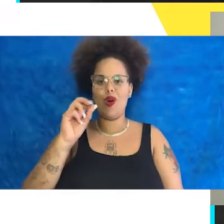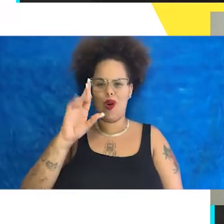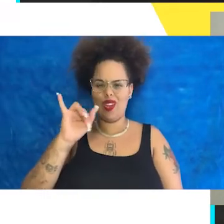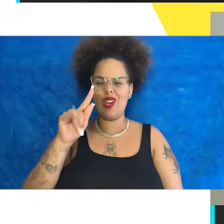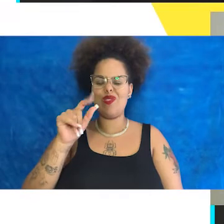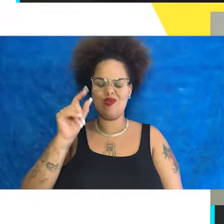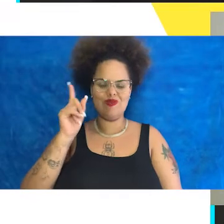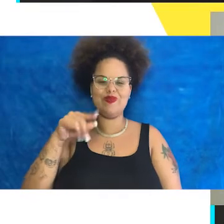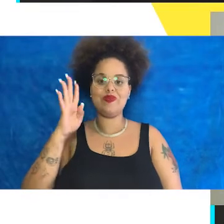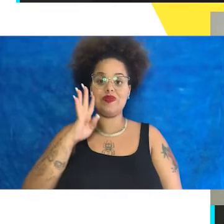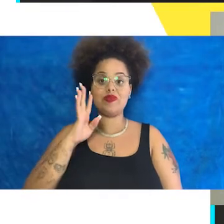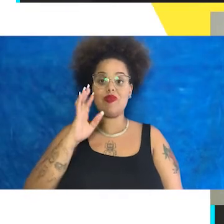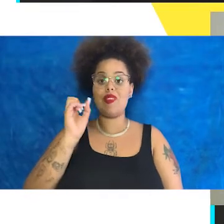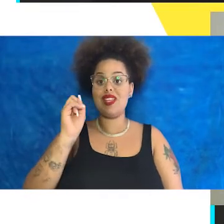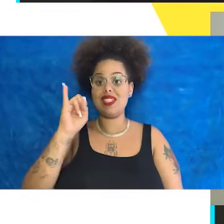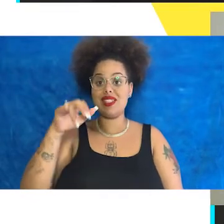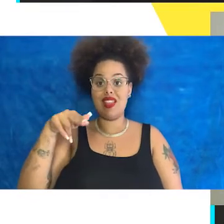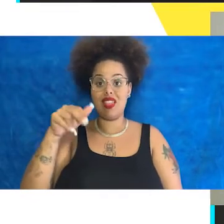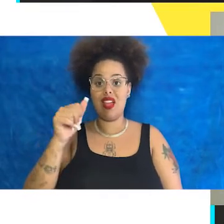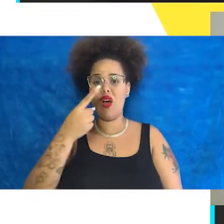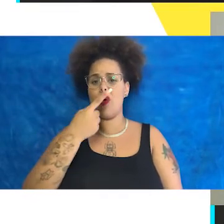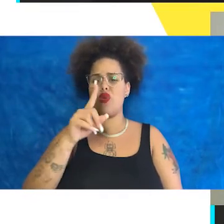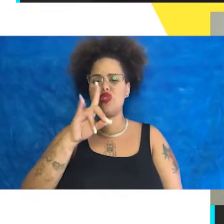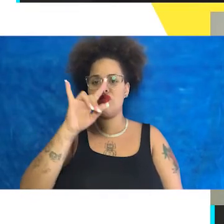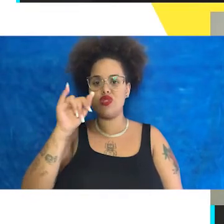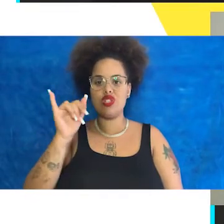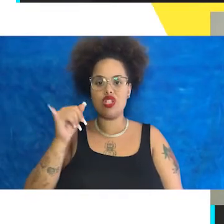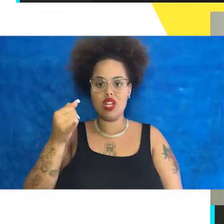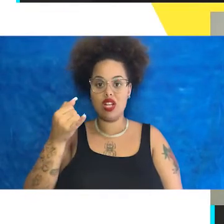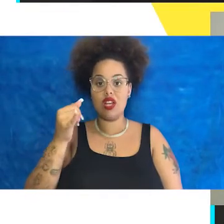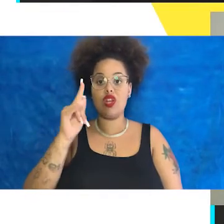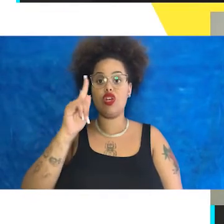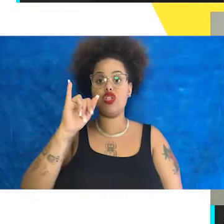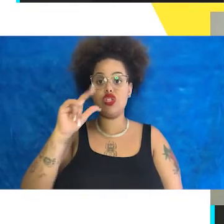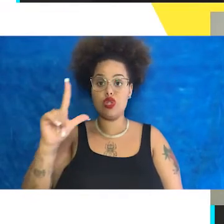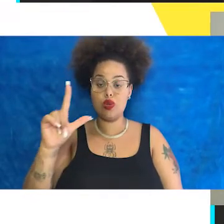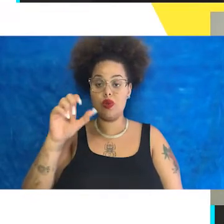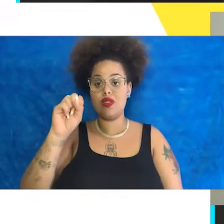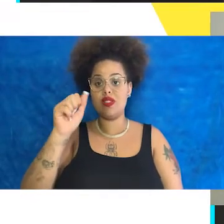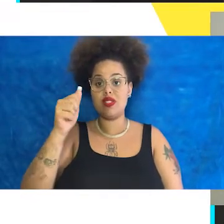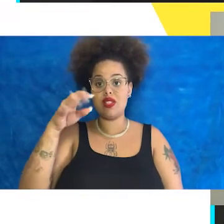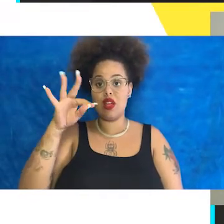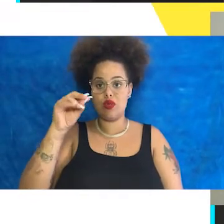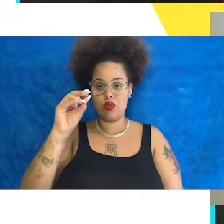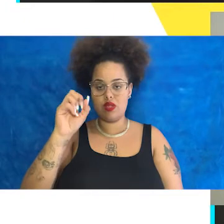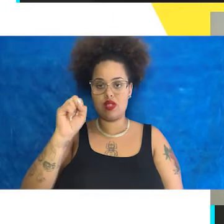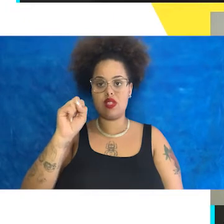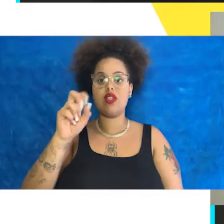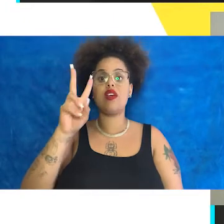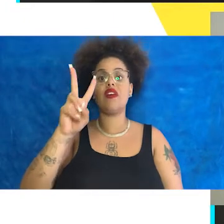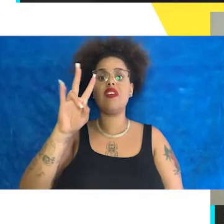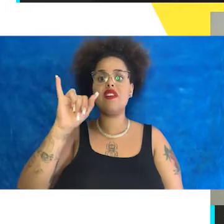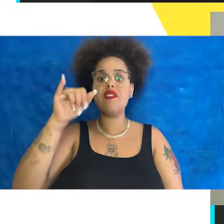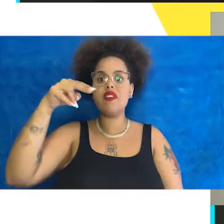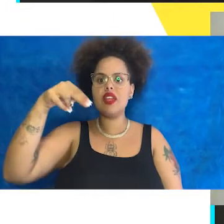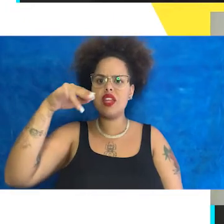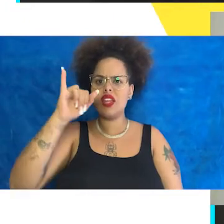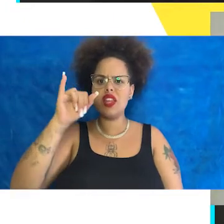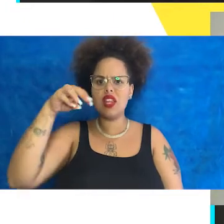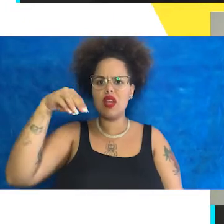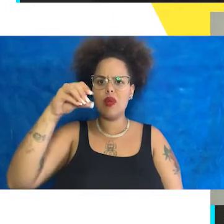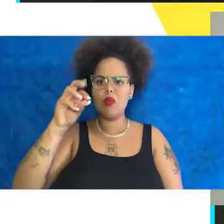demais. Sinara, Último Dia de Janeiro, Jô Santos e o Vini Moreira, que vai ser a